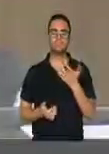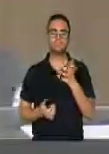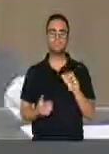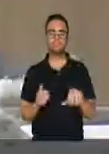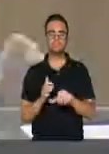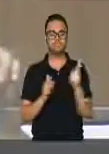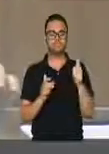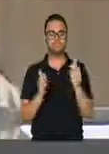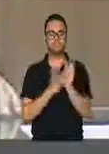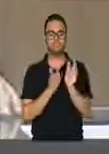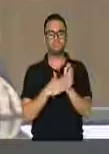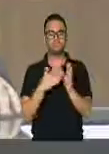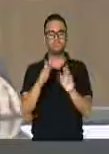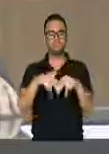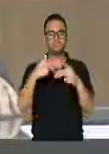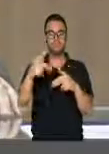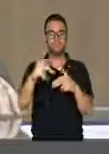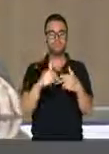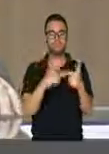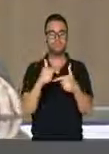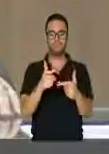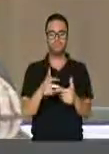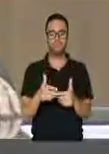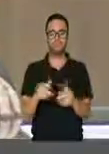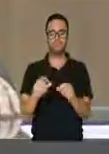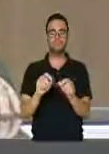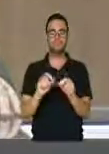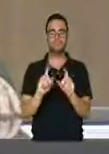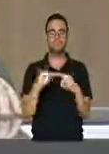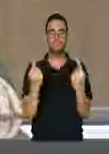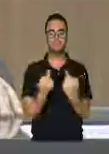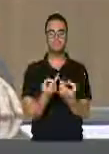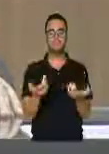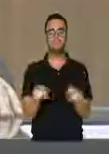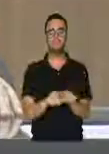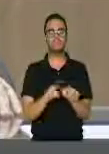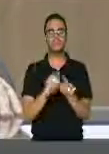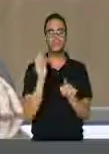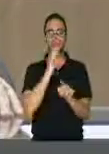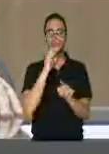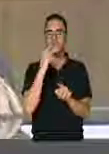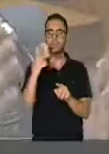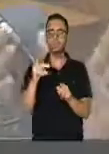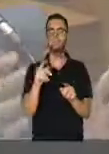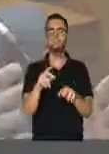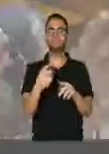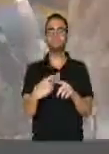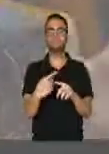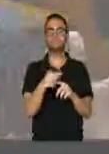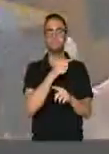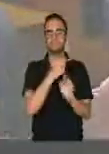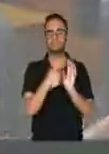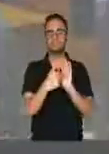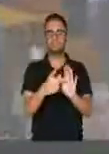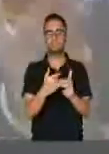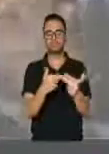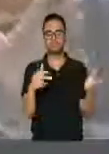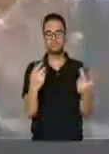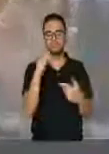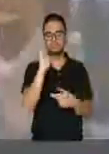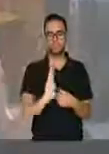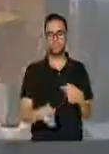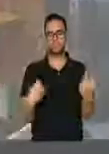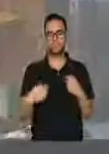Primeiramente, parabenizar a Vossa Excelência pela maneira com que está conduzindo essa sessão, pela agilidade. É isso que mostra, é isso que o Brasil